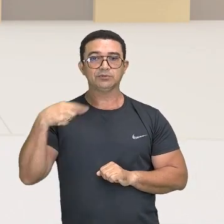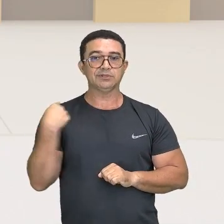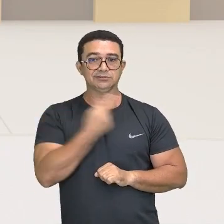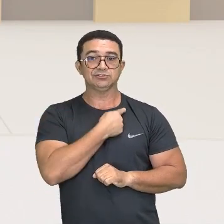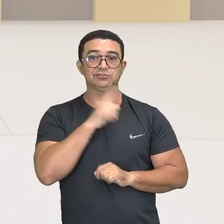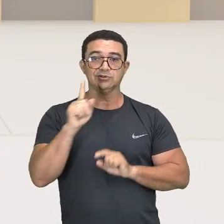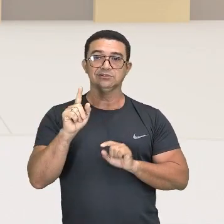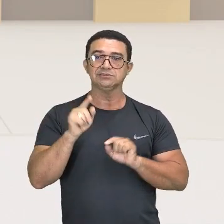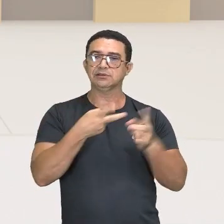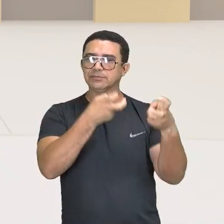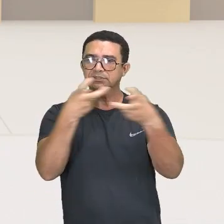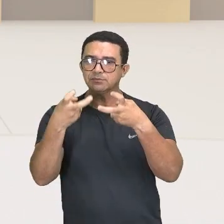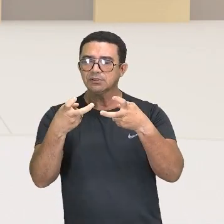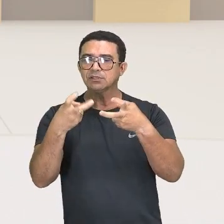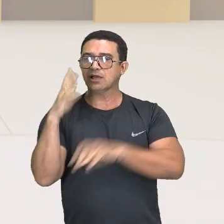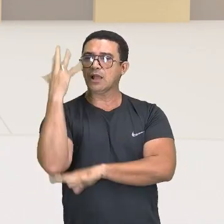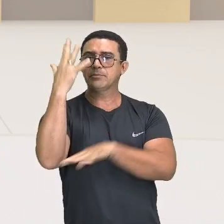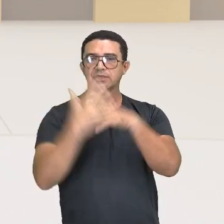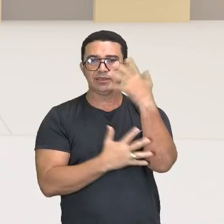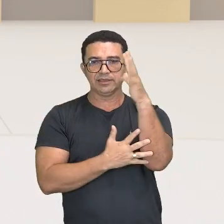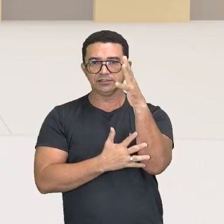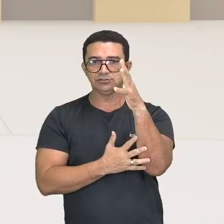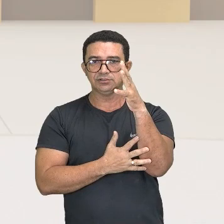meio ambiente ele faz parte